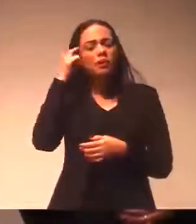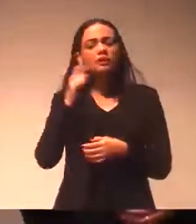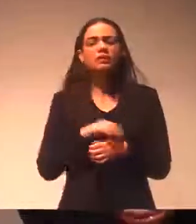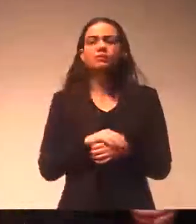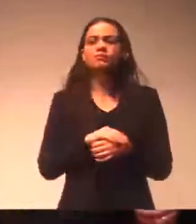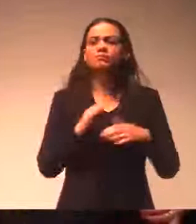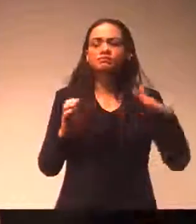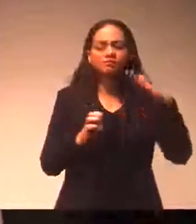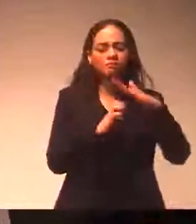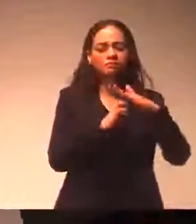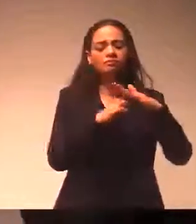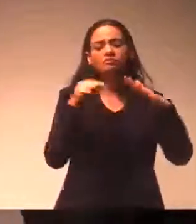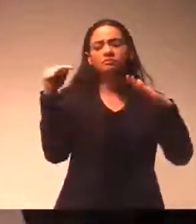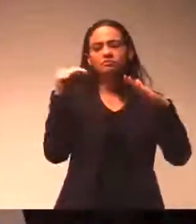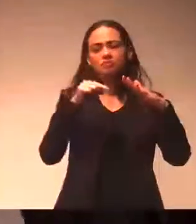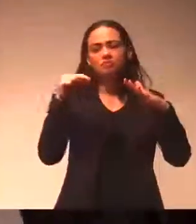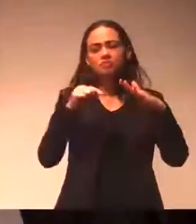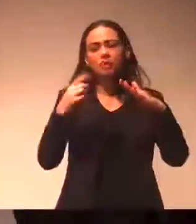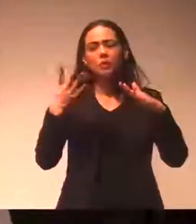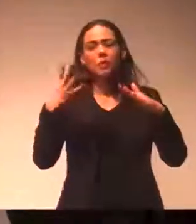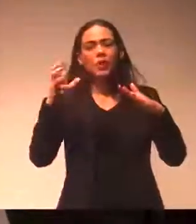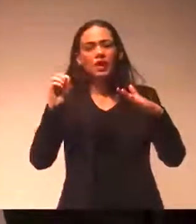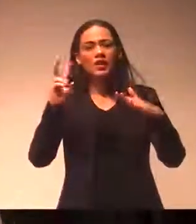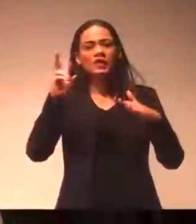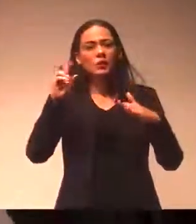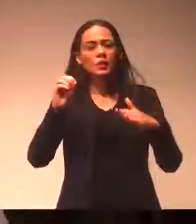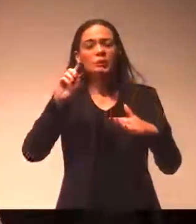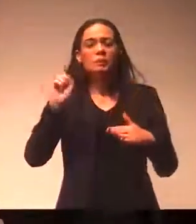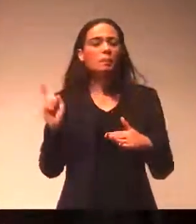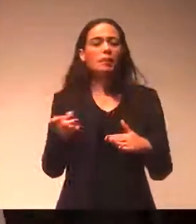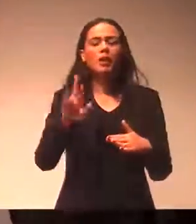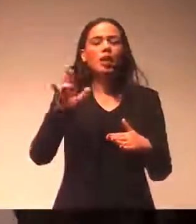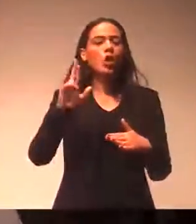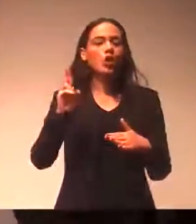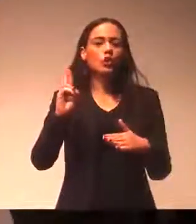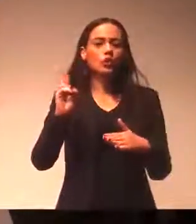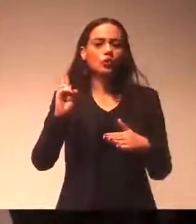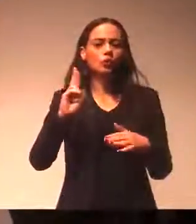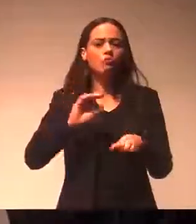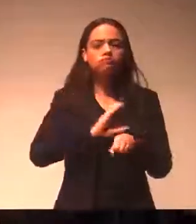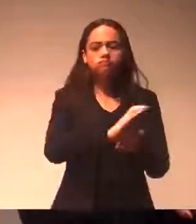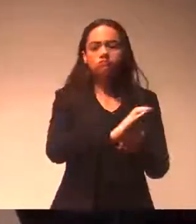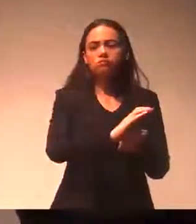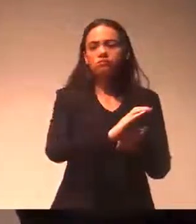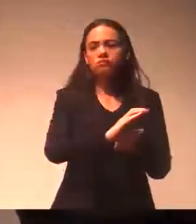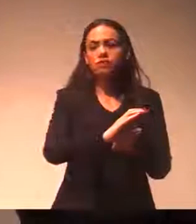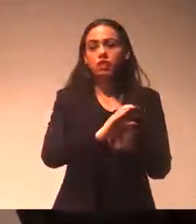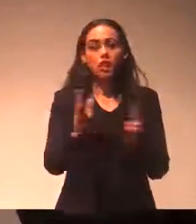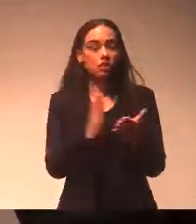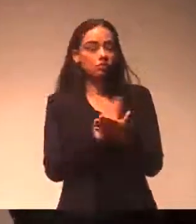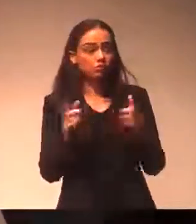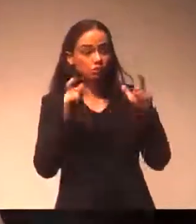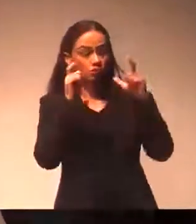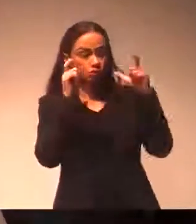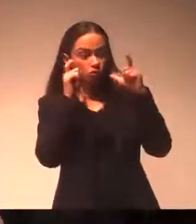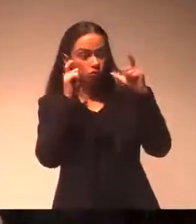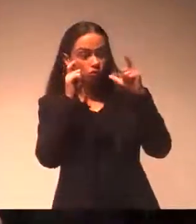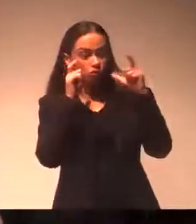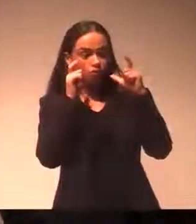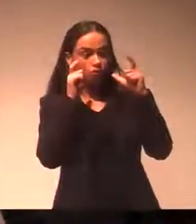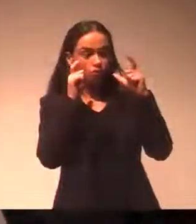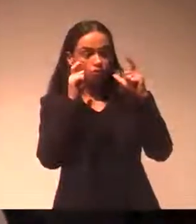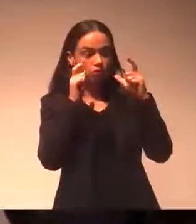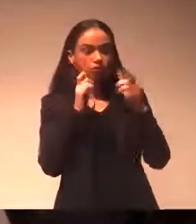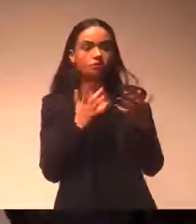nos 40, 50 milhões que entra lá dentro, é muito dinheiro, É muito dinheiro. Tem gente que abre o olho,